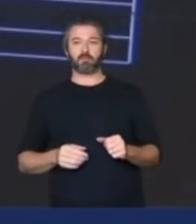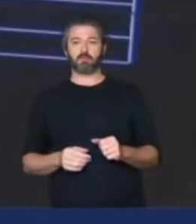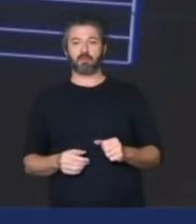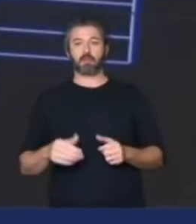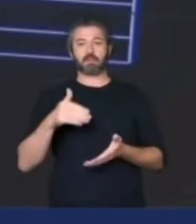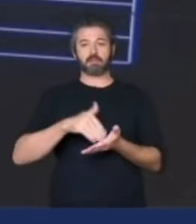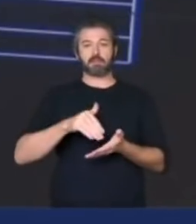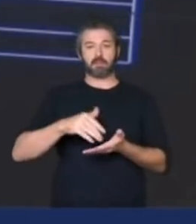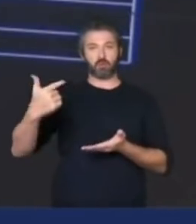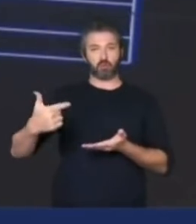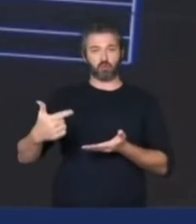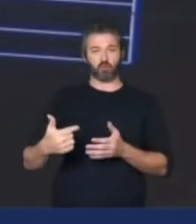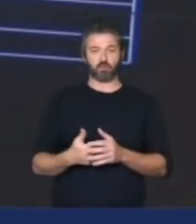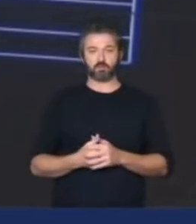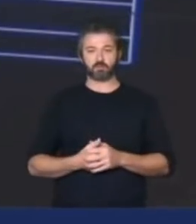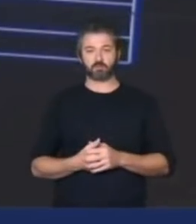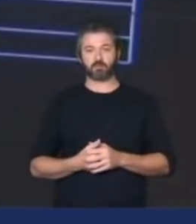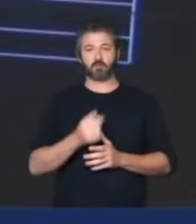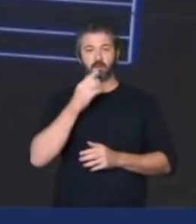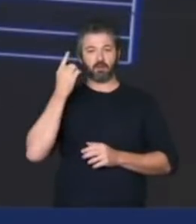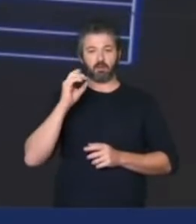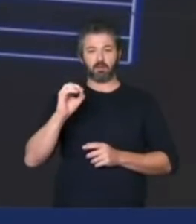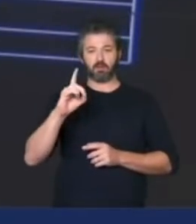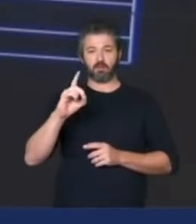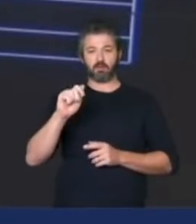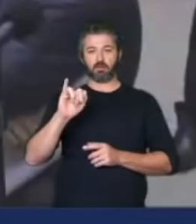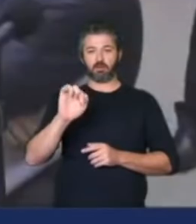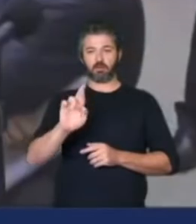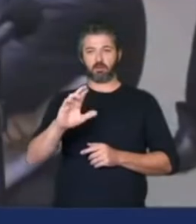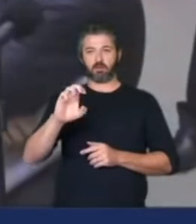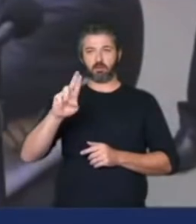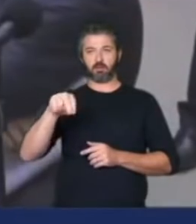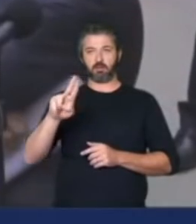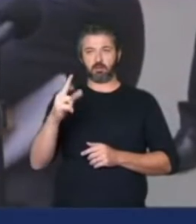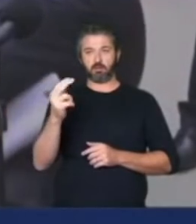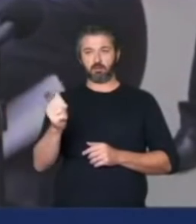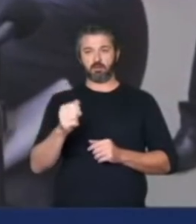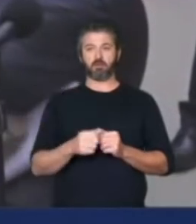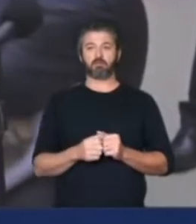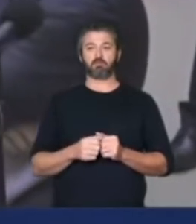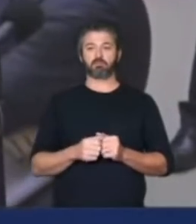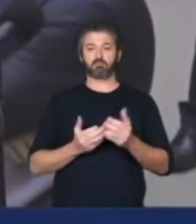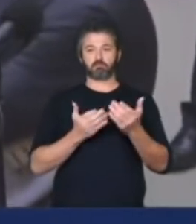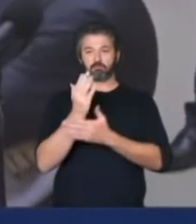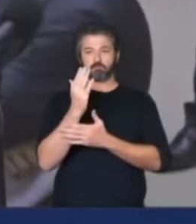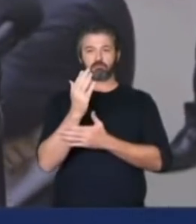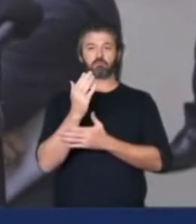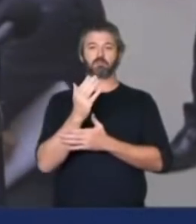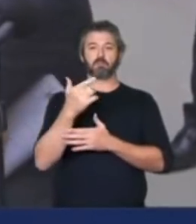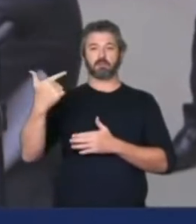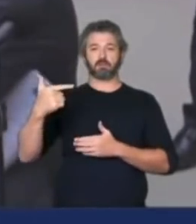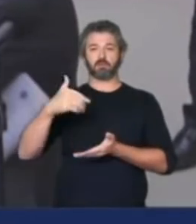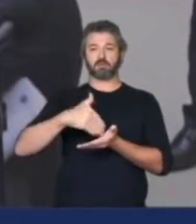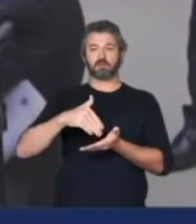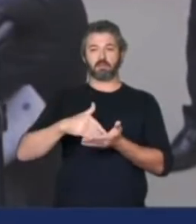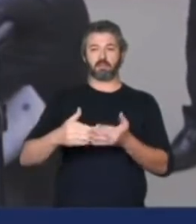secretário, deputado Odair Cunha, declaro eleito segundo secretário da